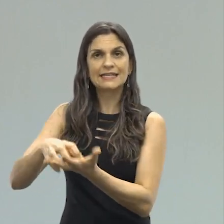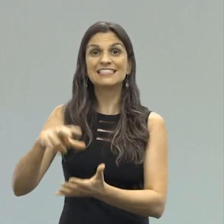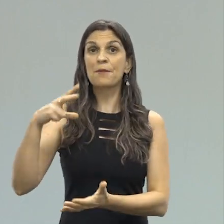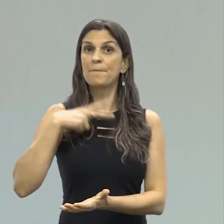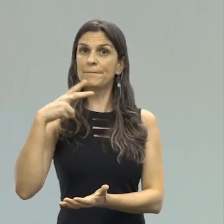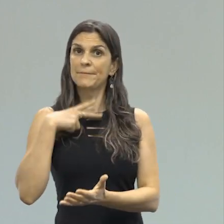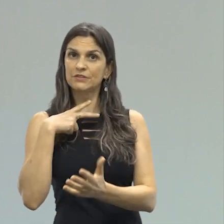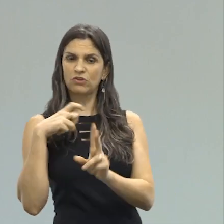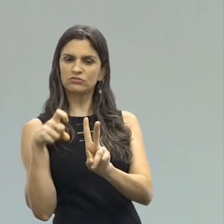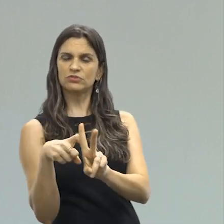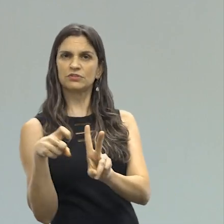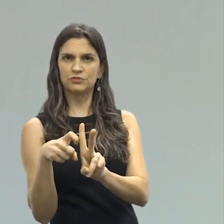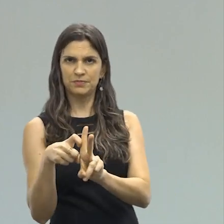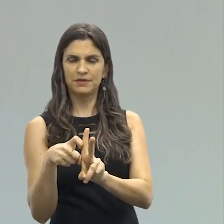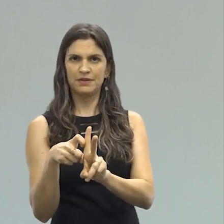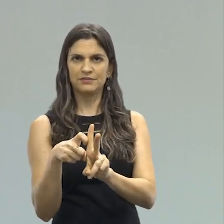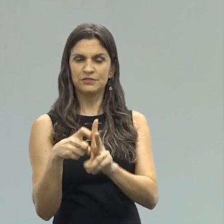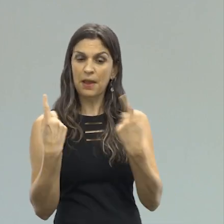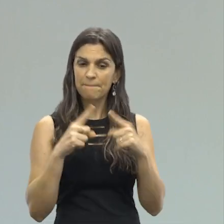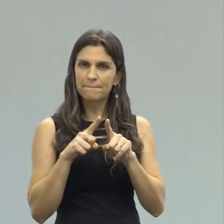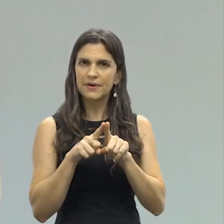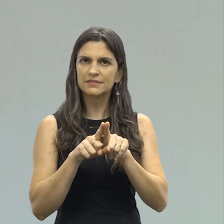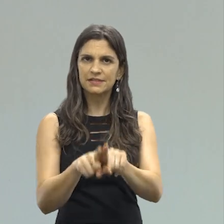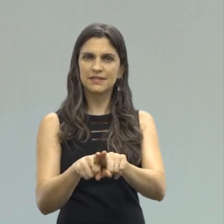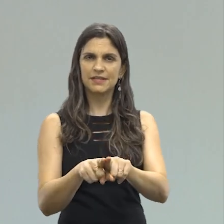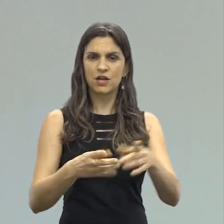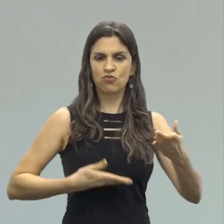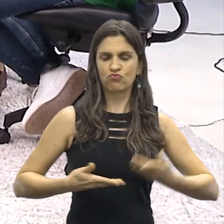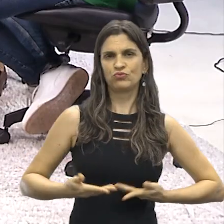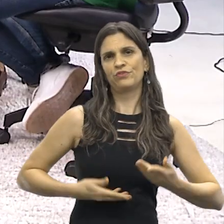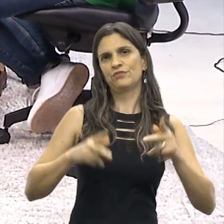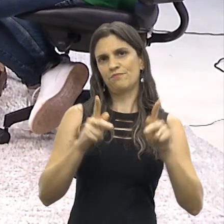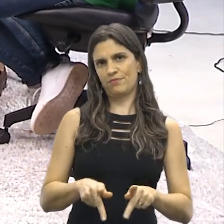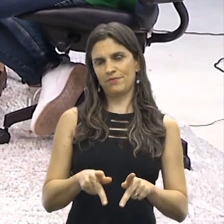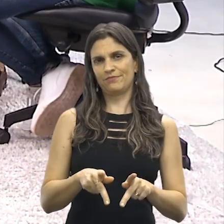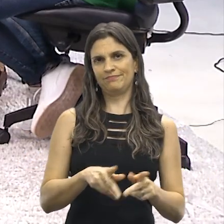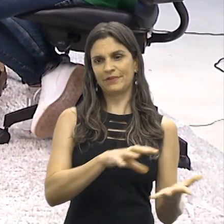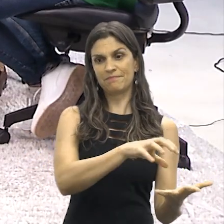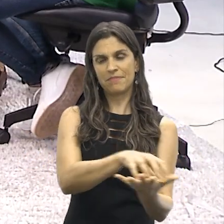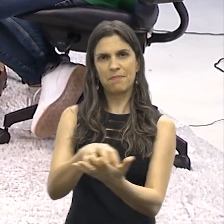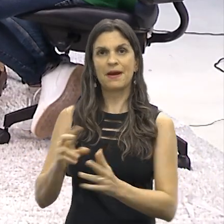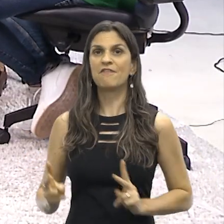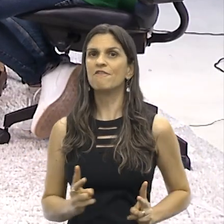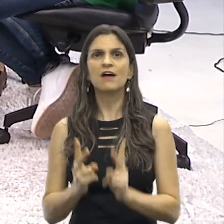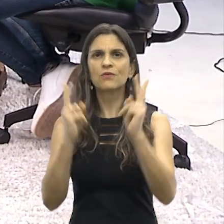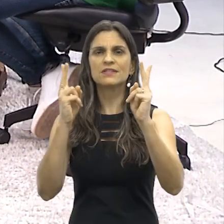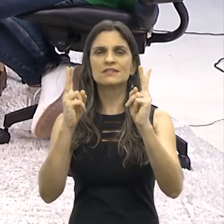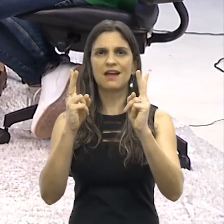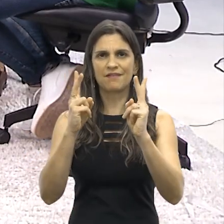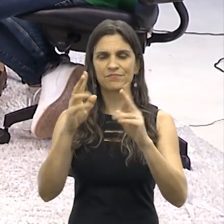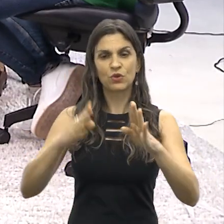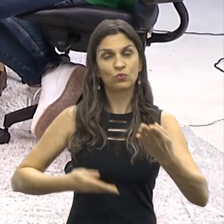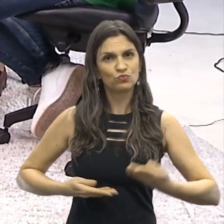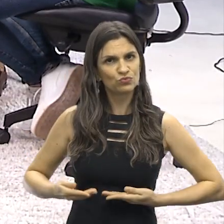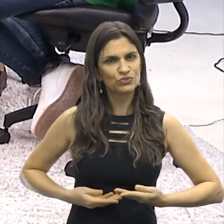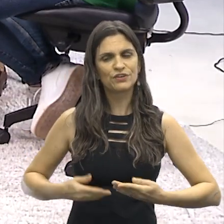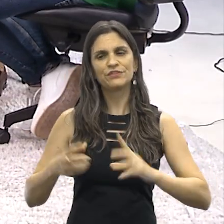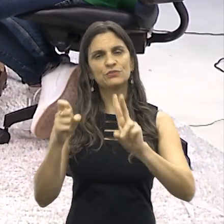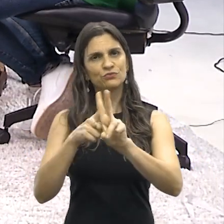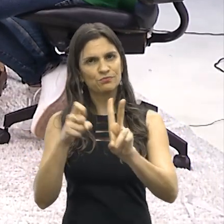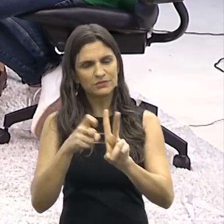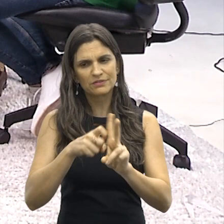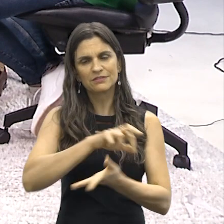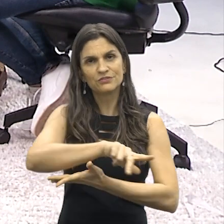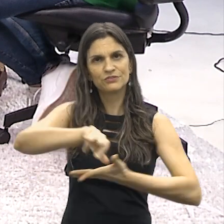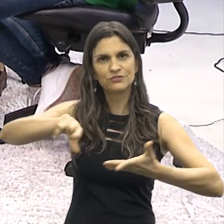maneira de valorizar o médico veterinário também. É um munus que o município ele tem que adotar, mas não precisa ser exatamente ele. Ele faz o